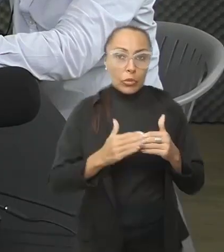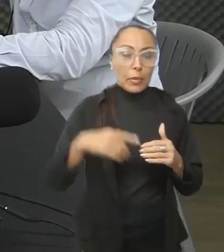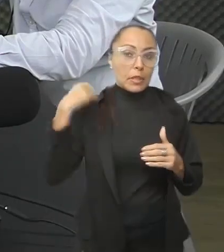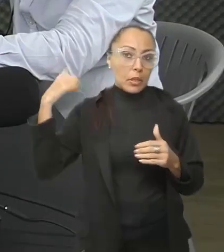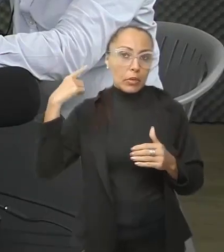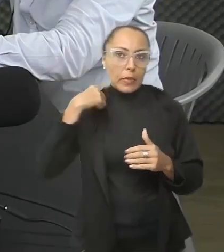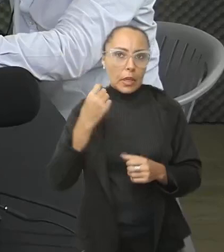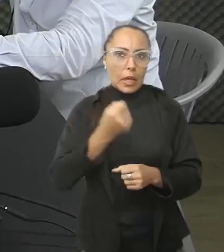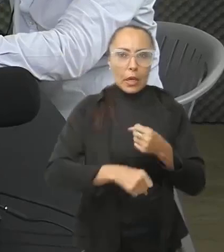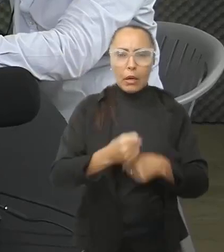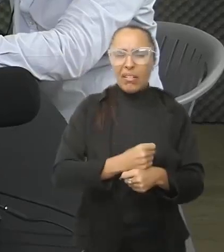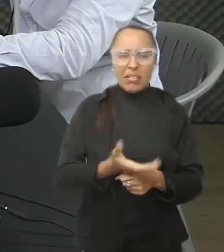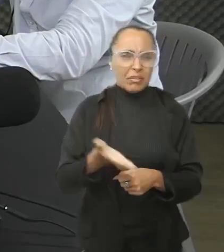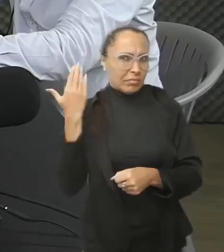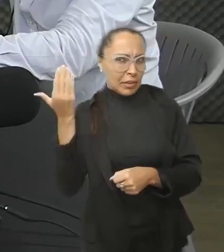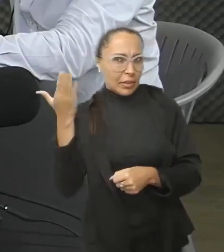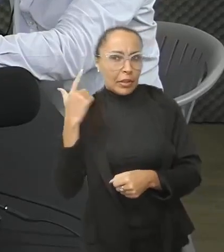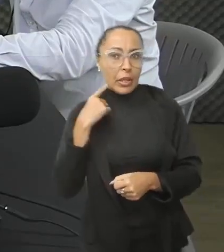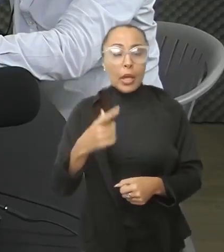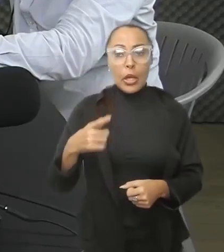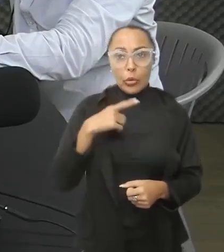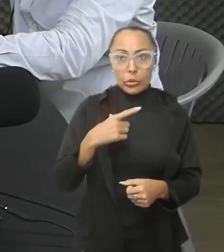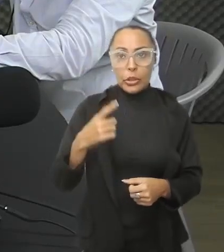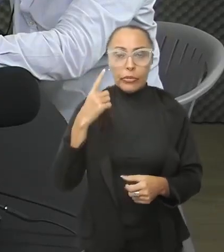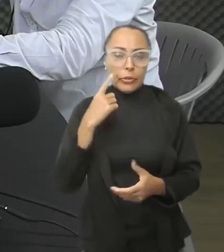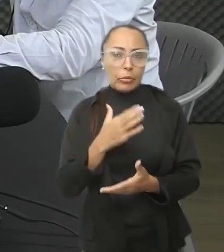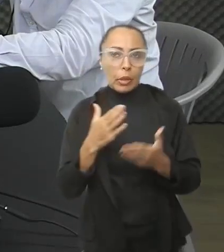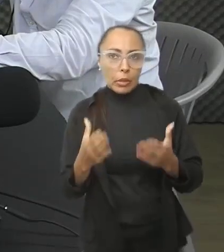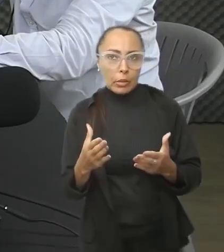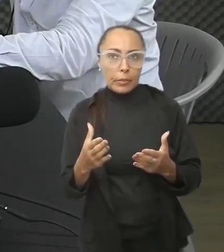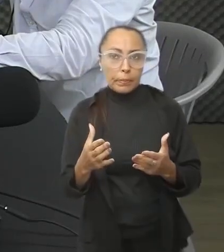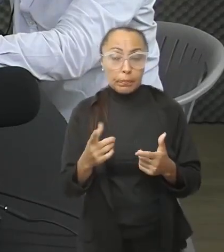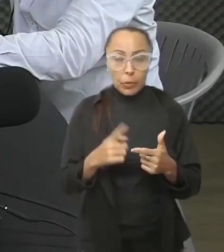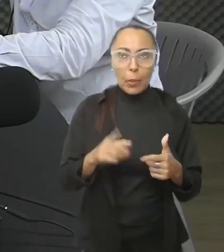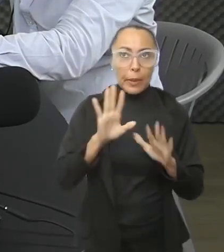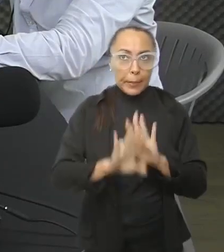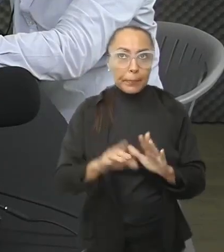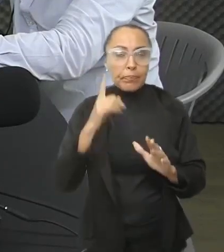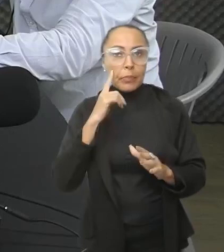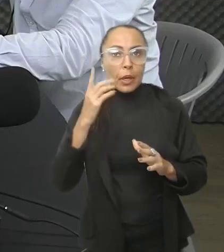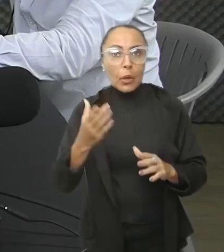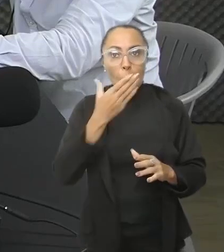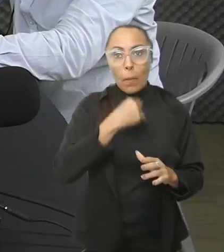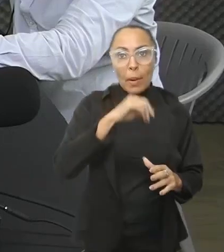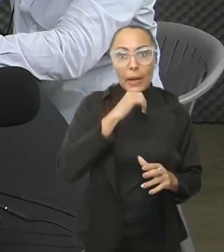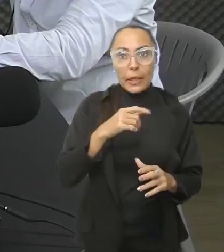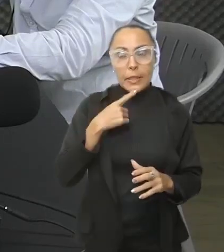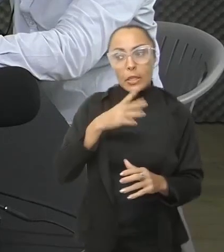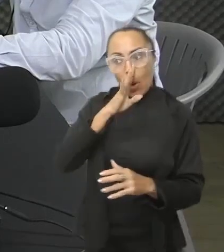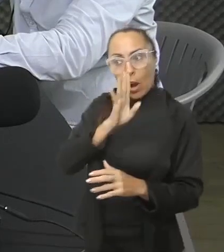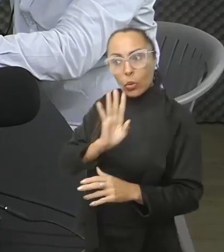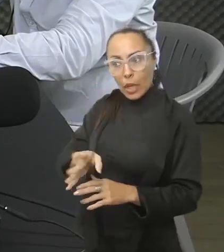alguns anos atrás, eu tive um caso interessante de que um pai, ele tinha sido acusado de